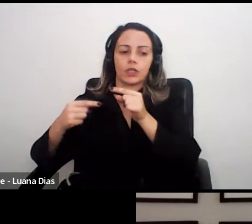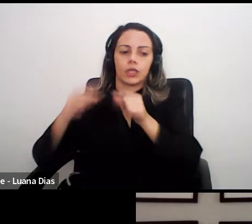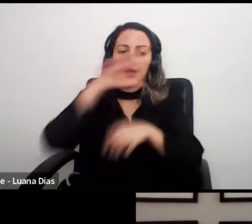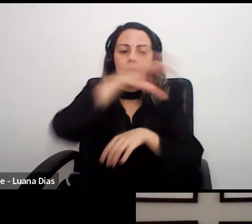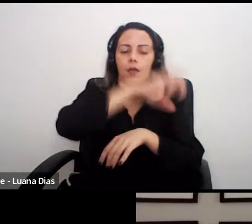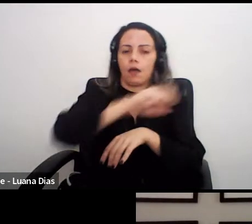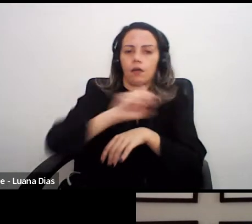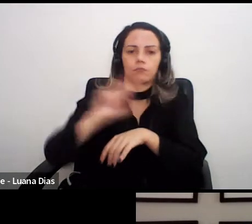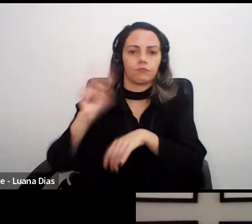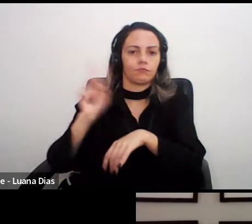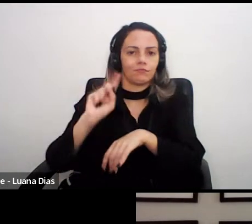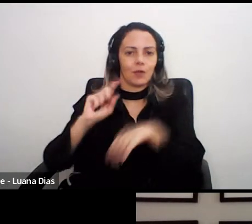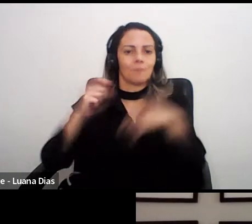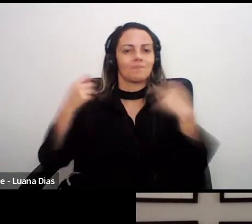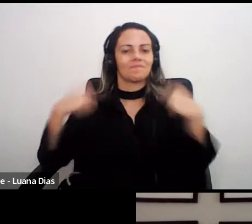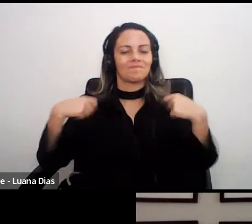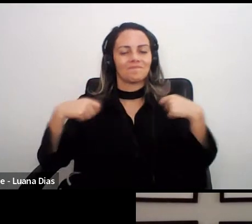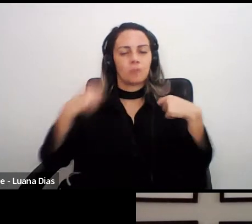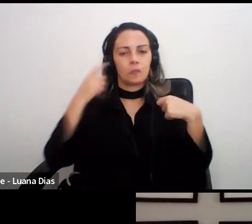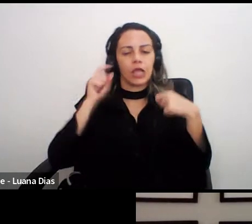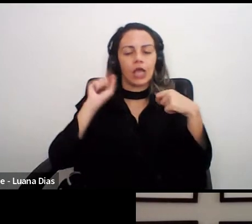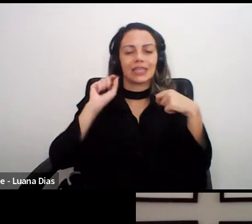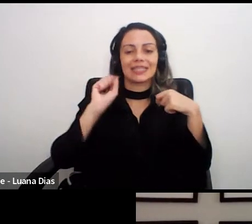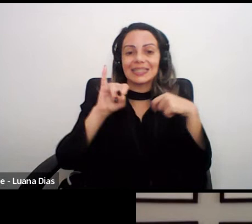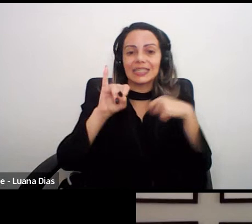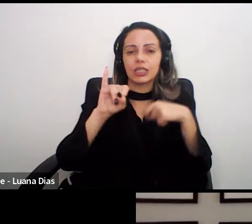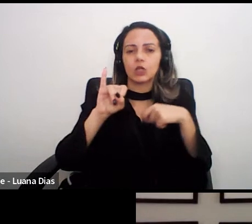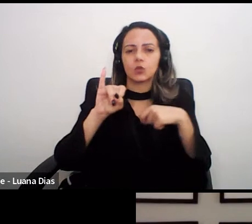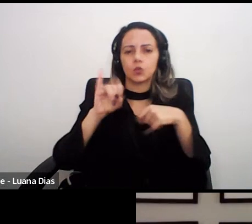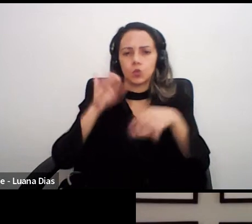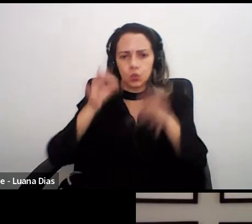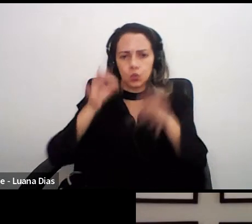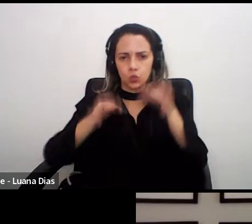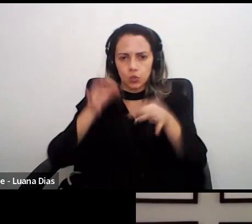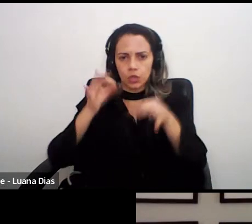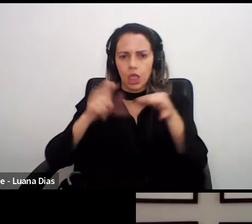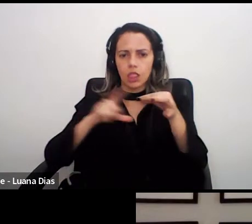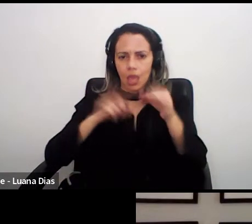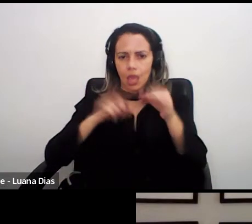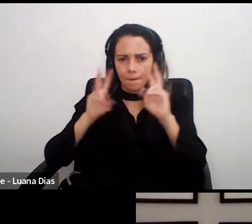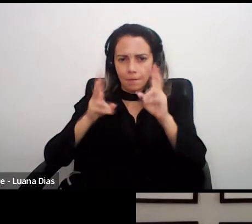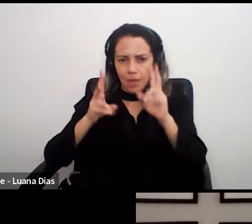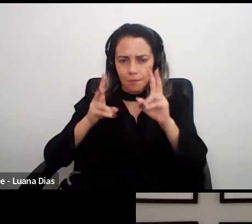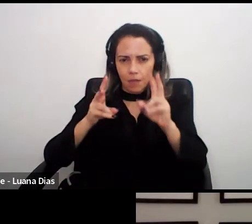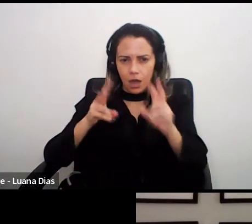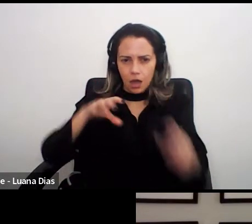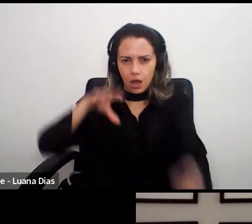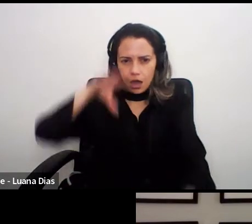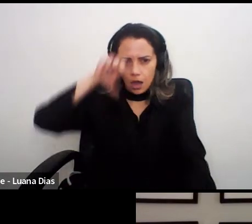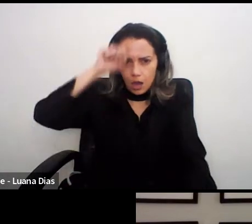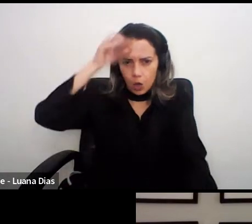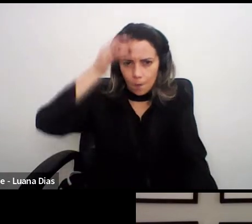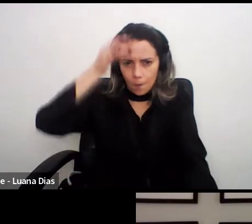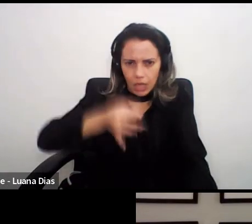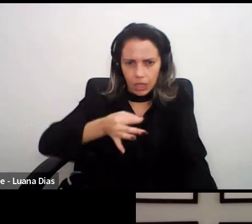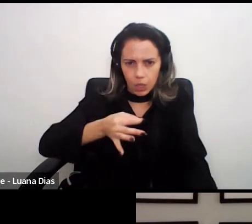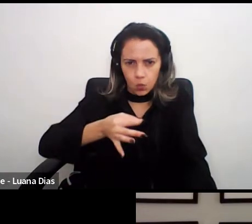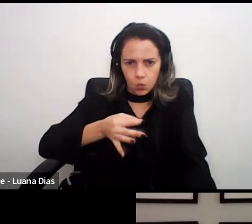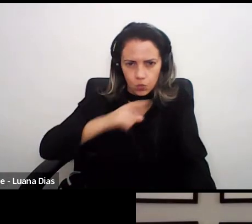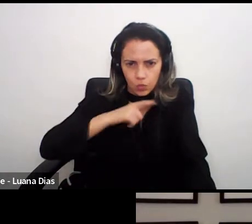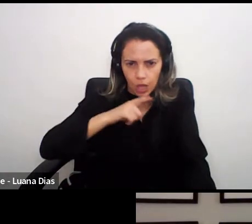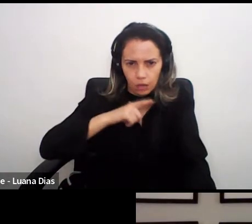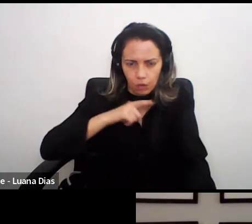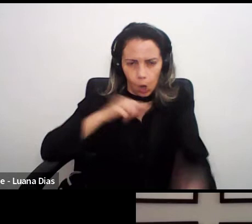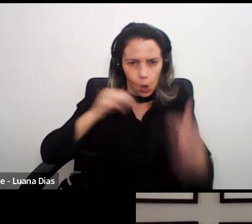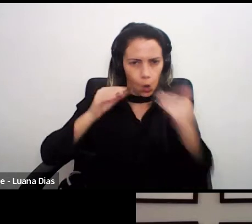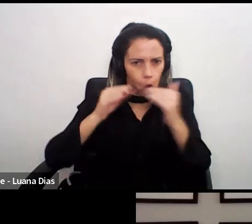bem com isso. Né? Será que o juiz tem essa mesma compreensão? Será que o juiz